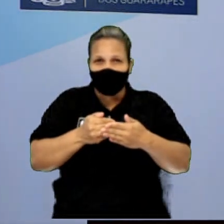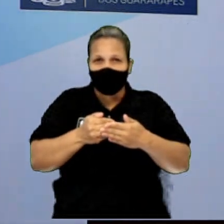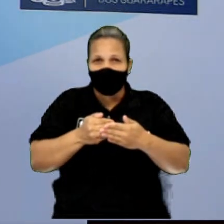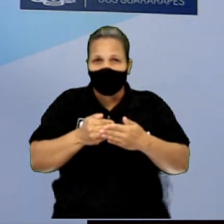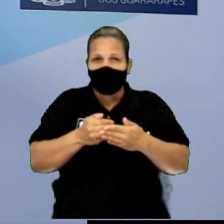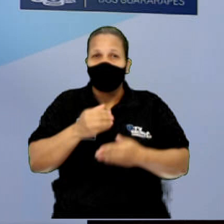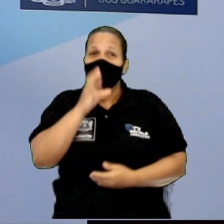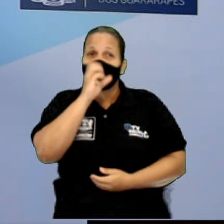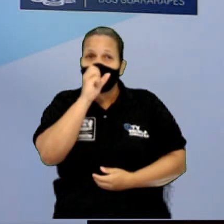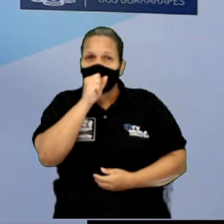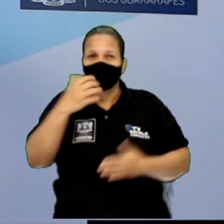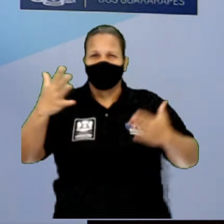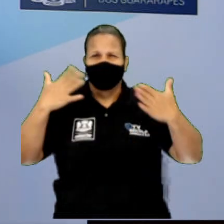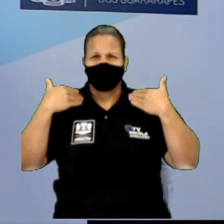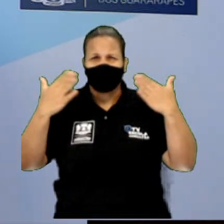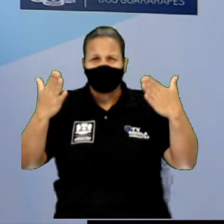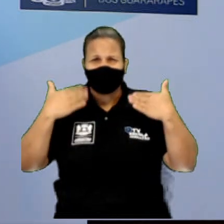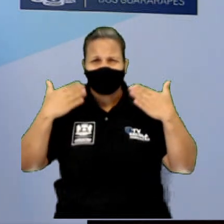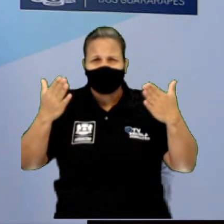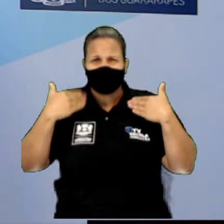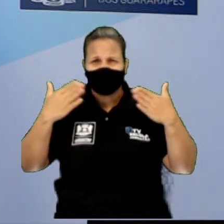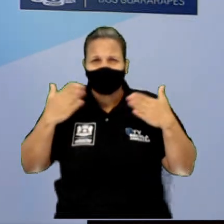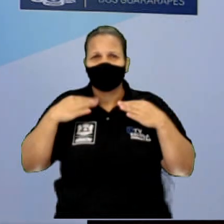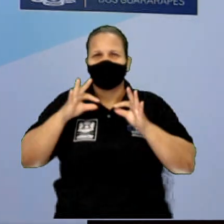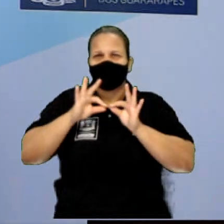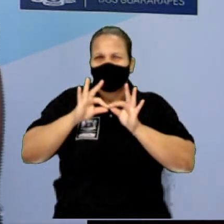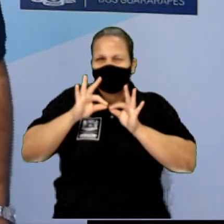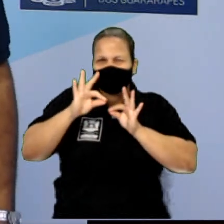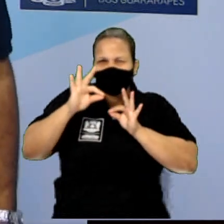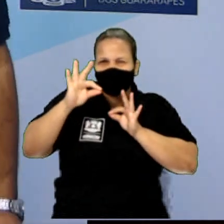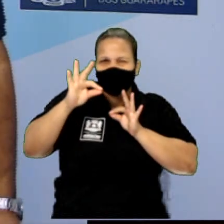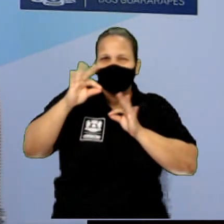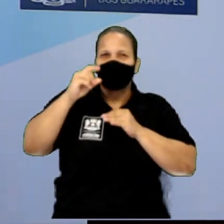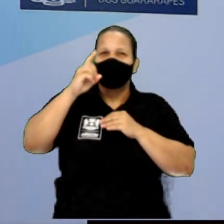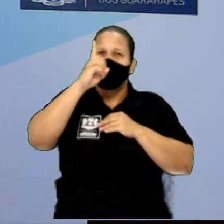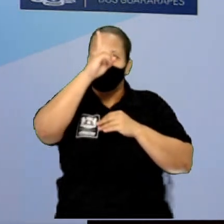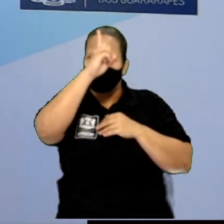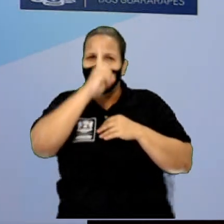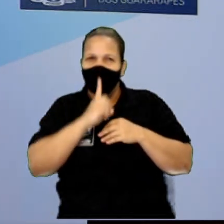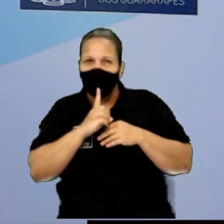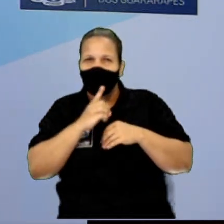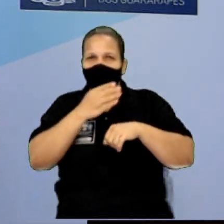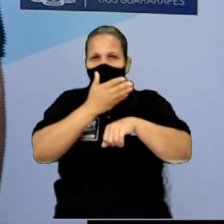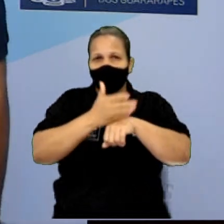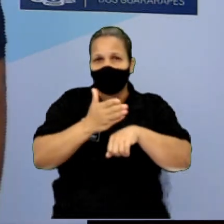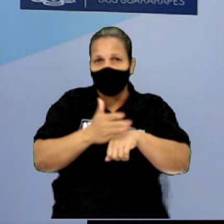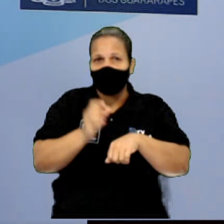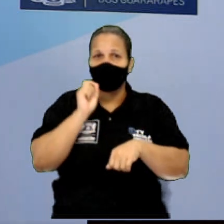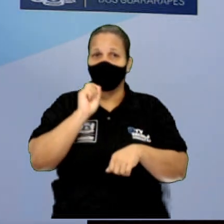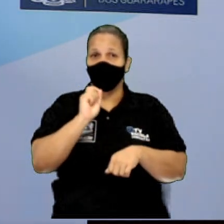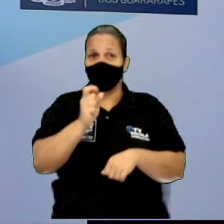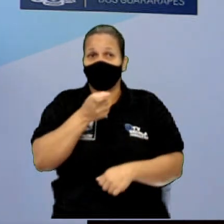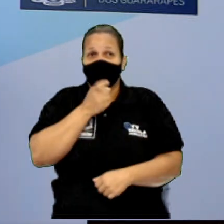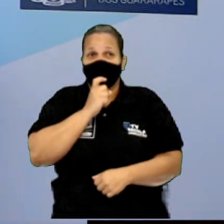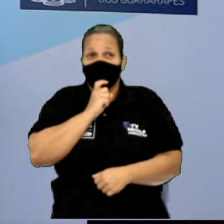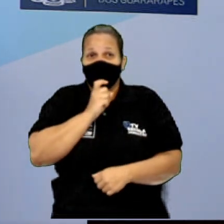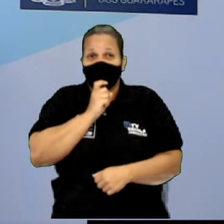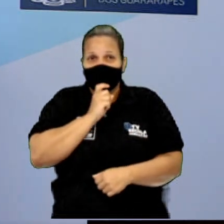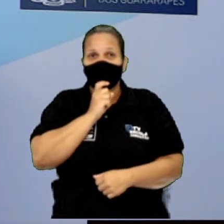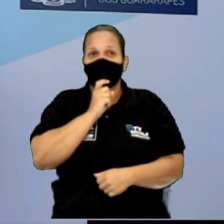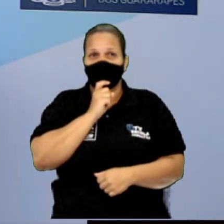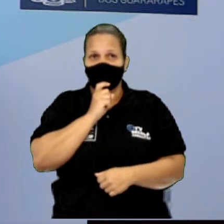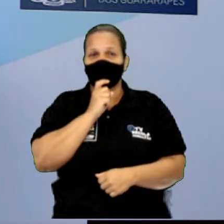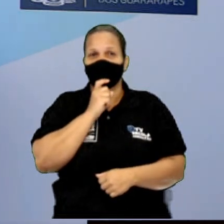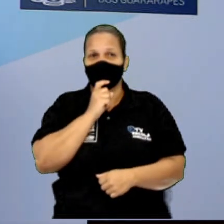quente. Quanto mais a gente se distancia do Equador, com relação à latitude, a temperatura diminui. Por exemplo, essas regiões são